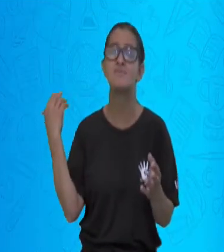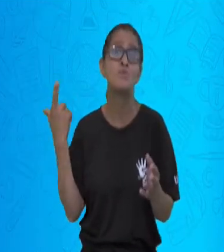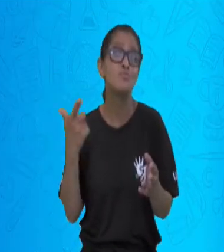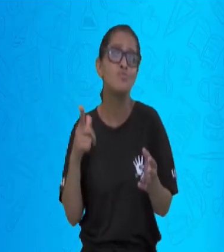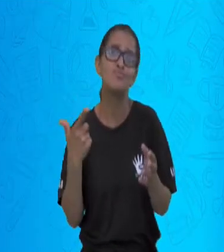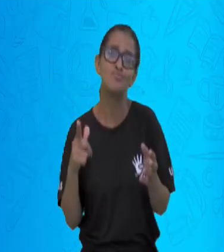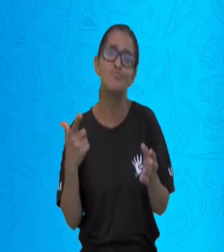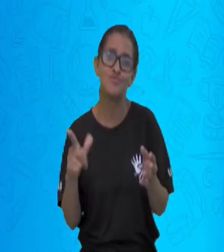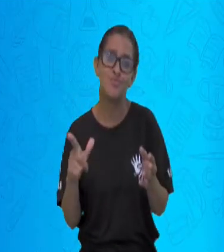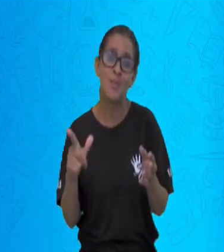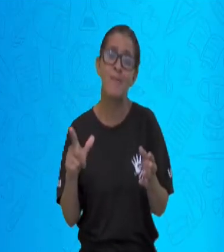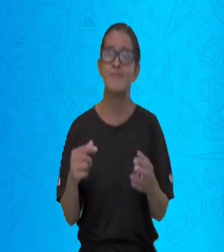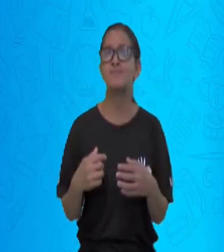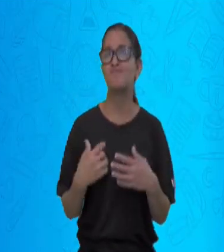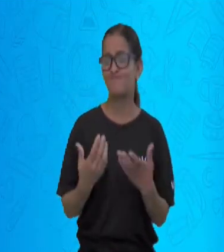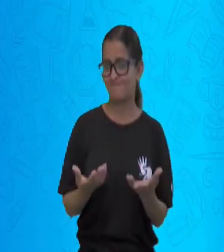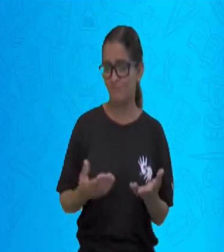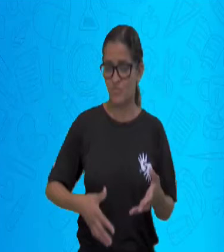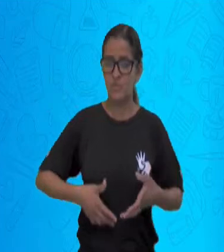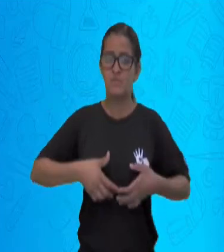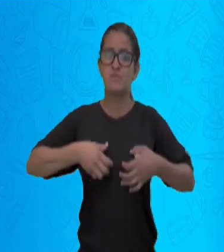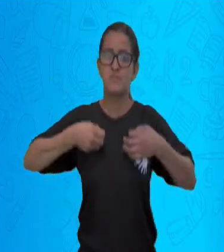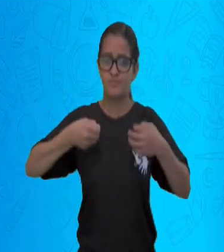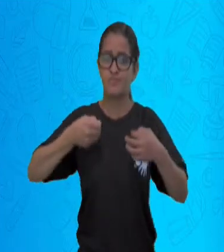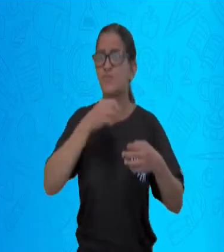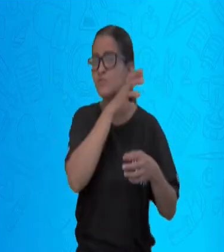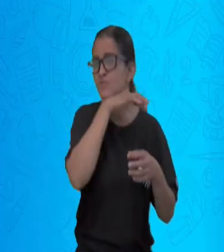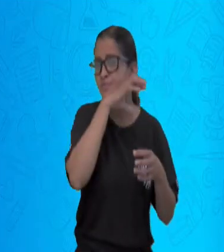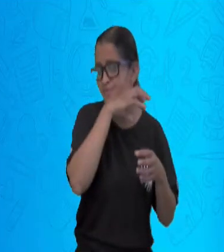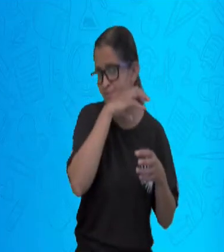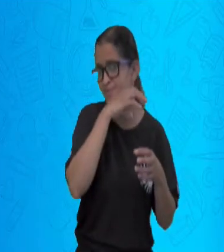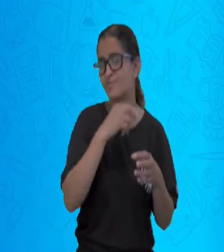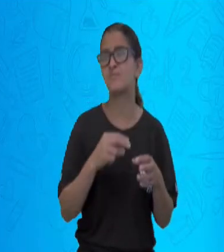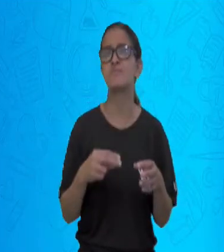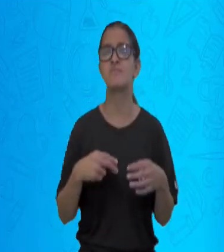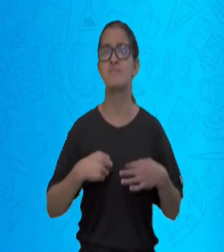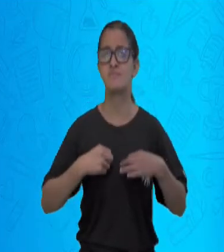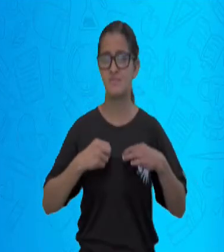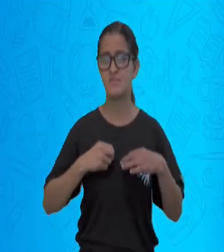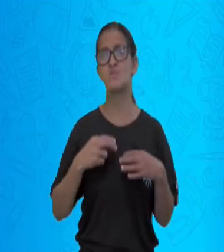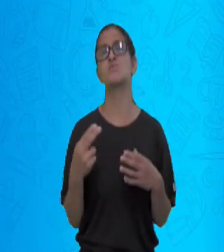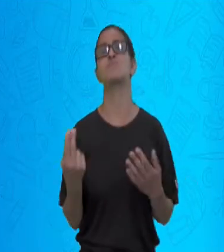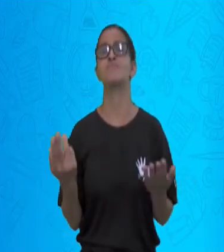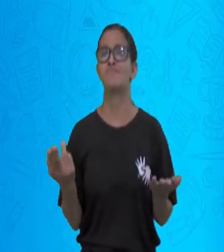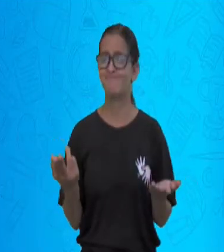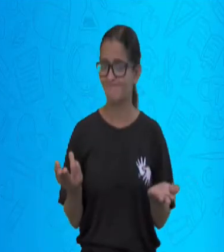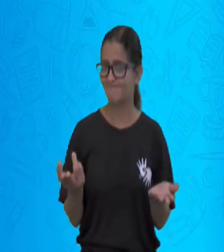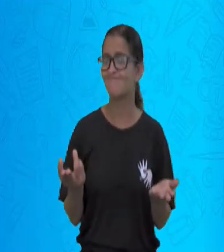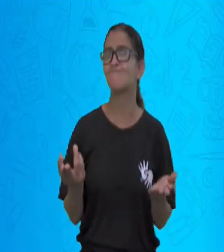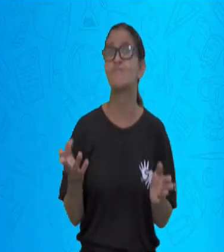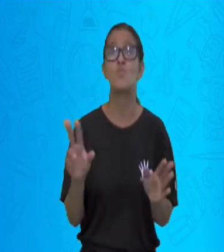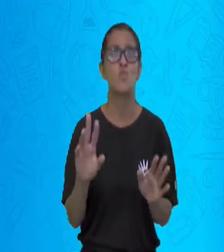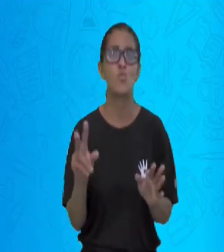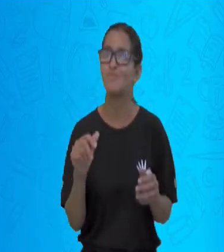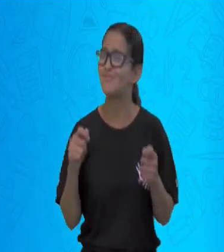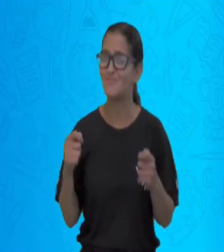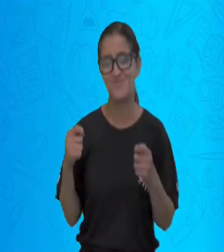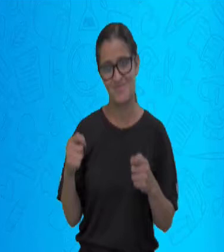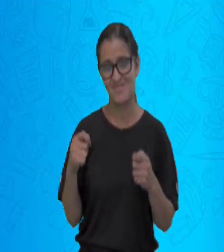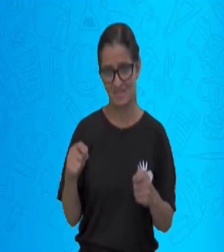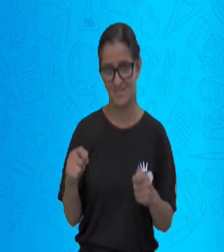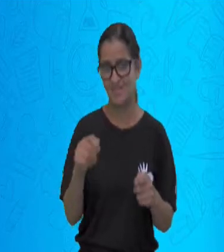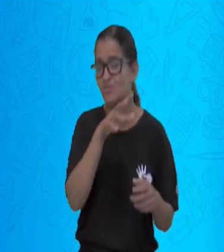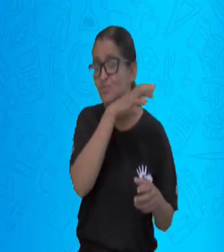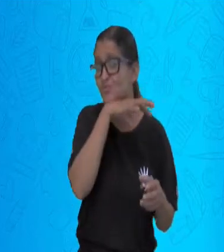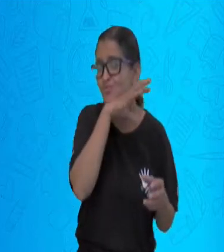usamos roupas convencionais, mas que não precisamos chegar a esse ponto, né, de matar um animal para fazer uma roupa.